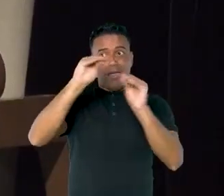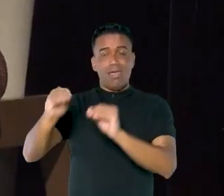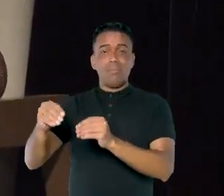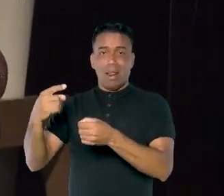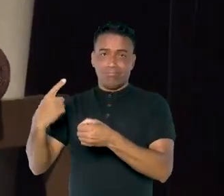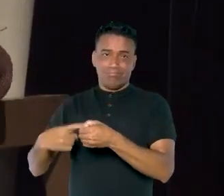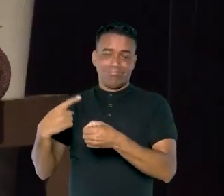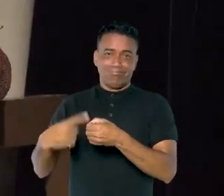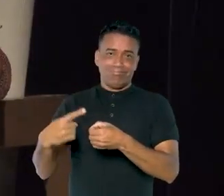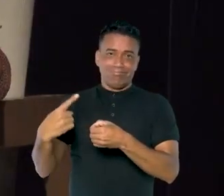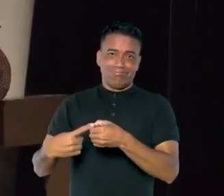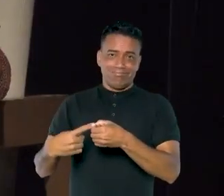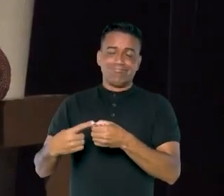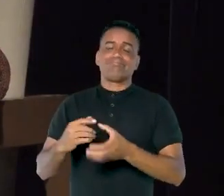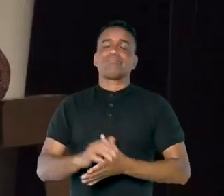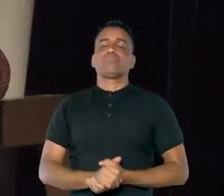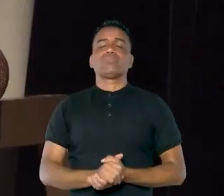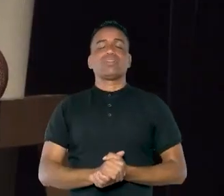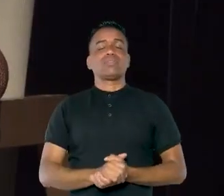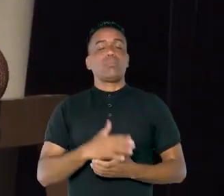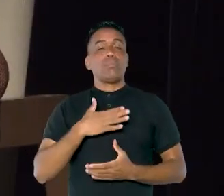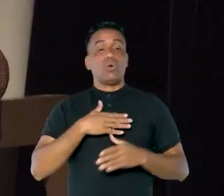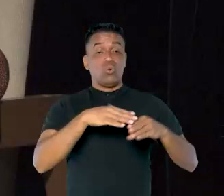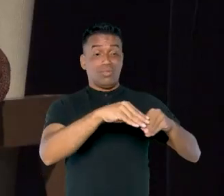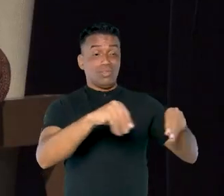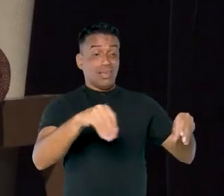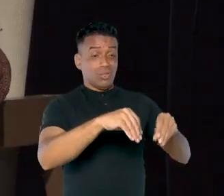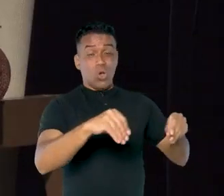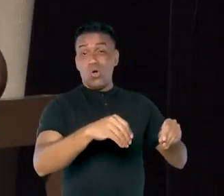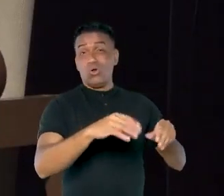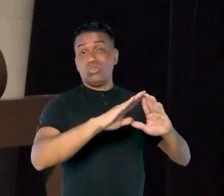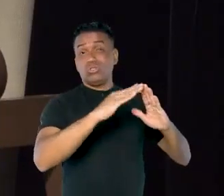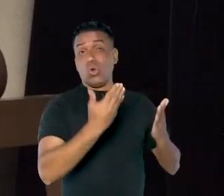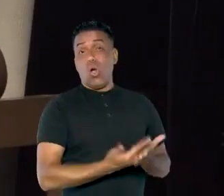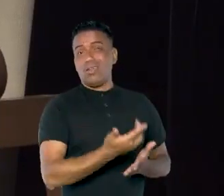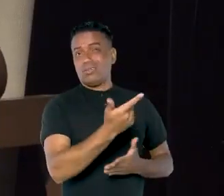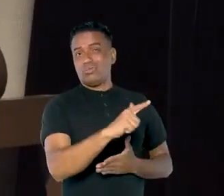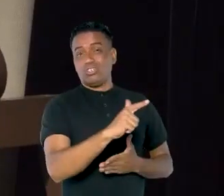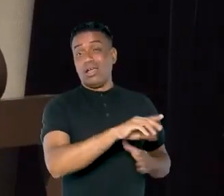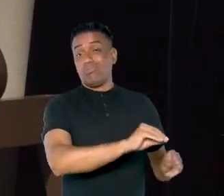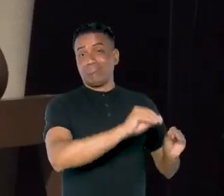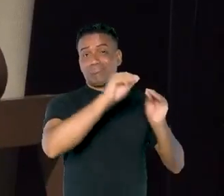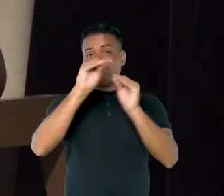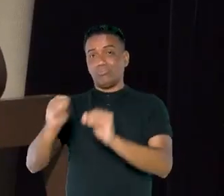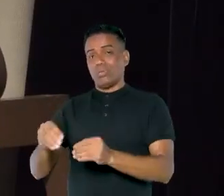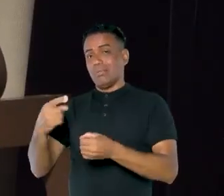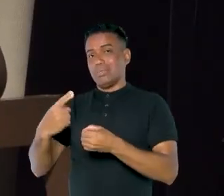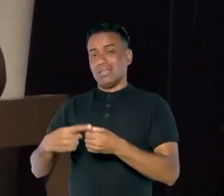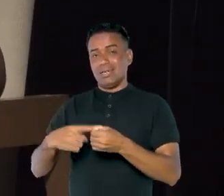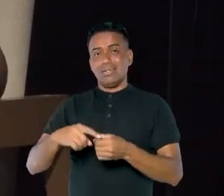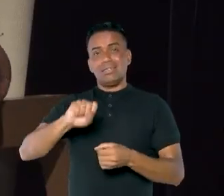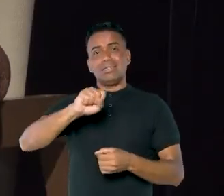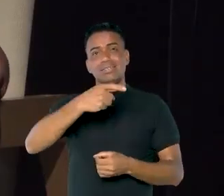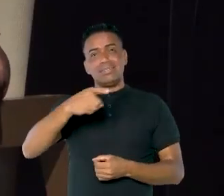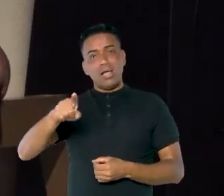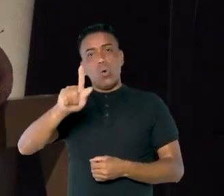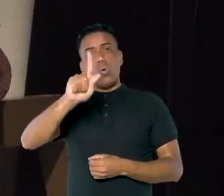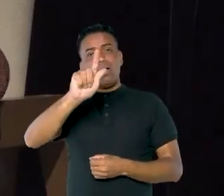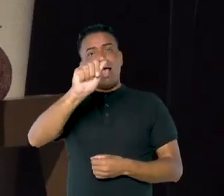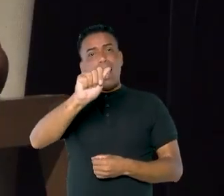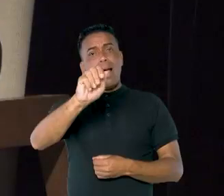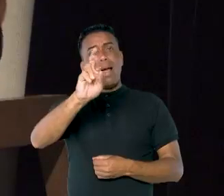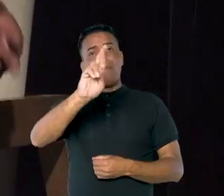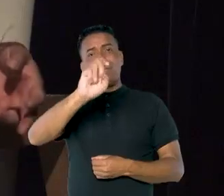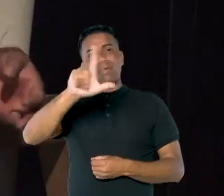né, então meu território não tinha escola, né, e eu vim para a cidade, né, para São Gabriel da Cachoeira, que é o município,